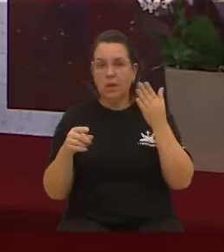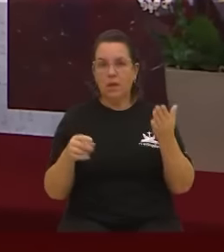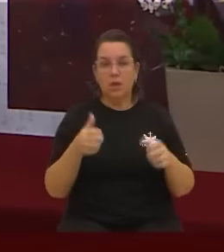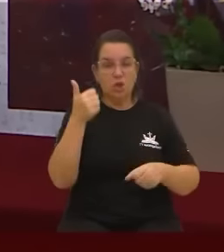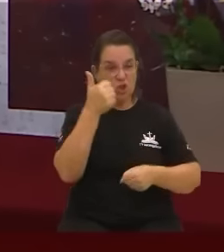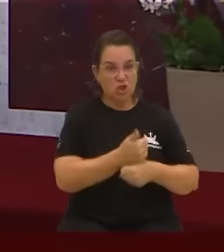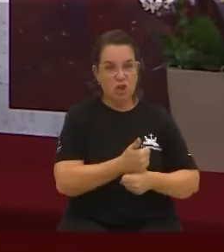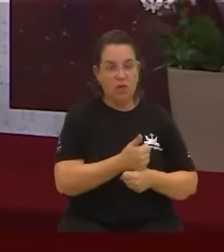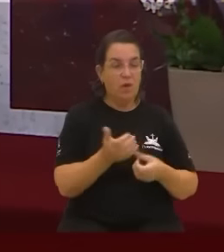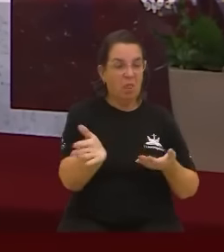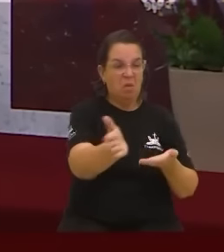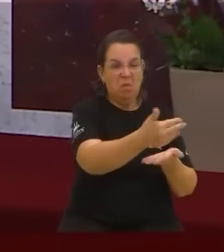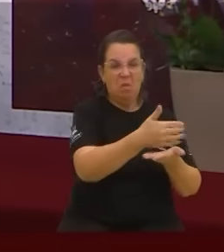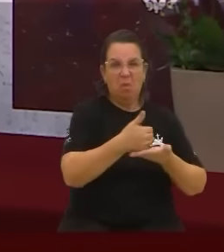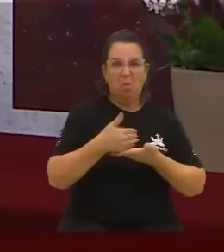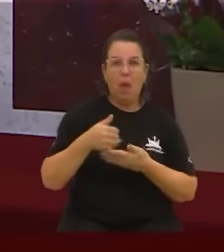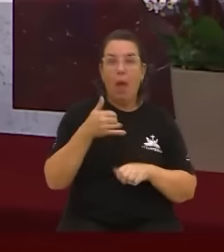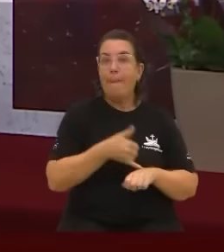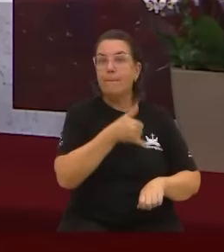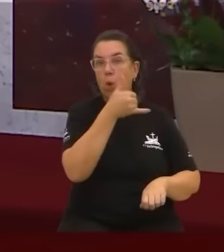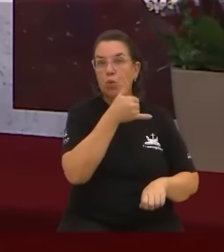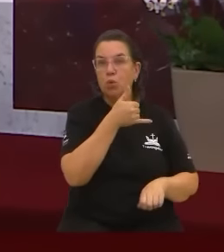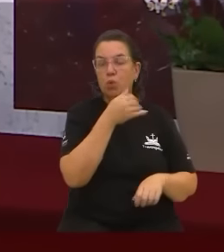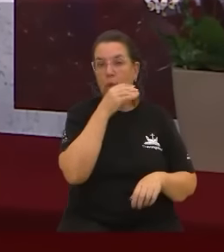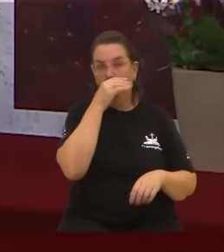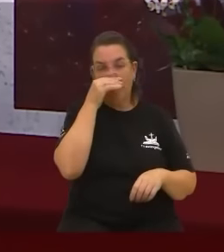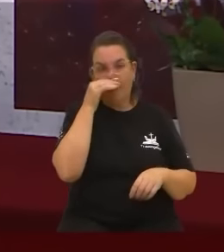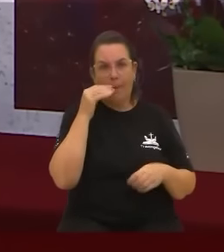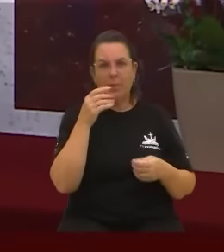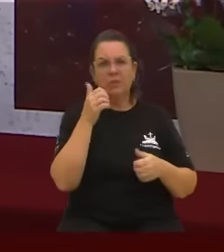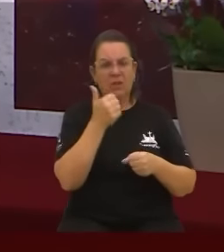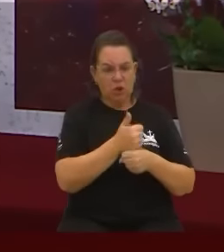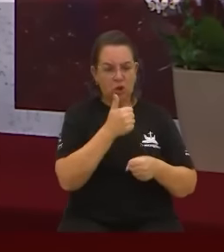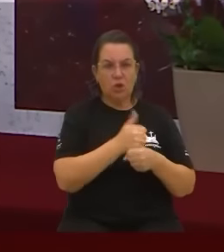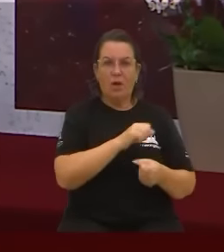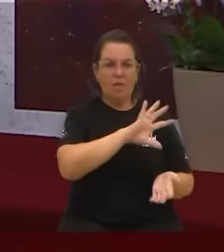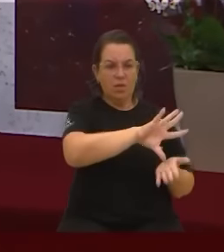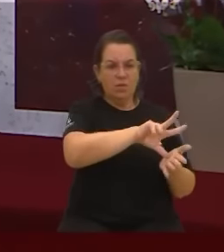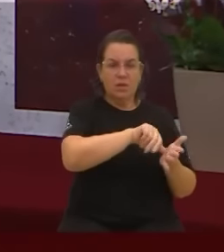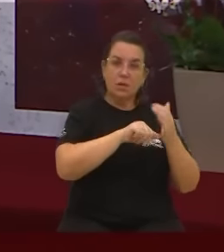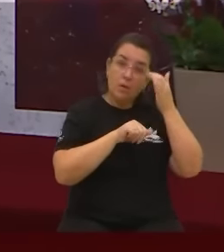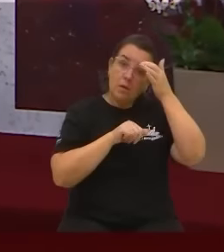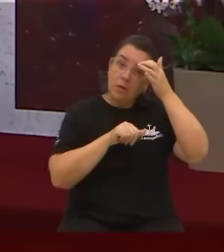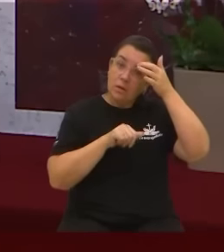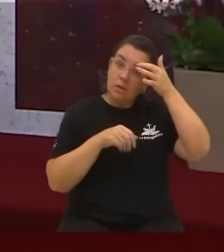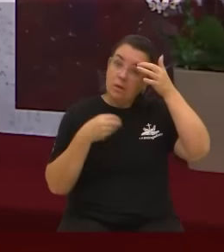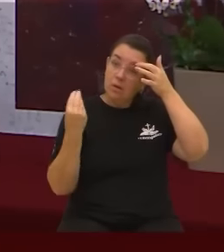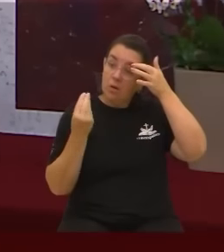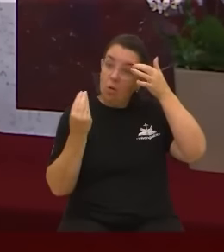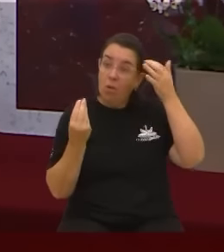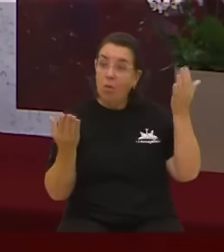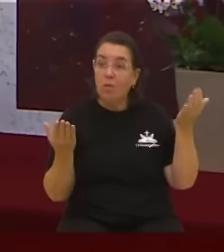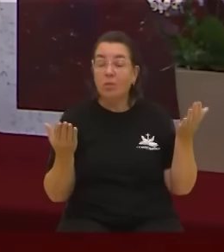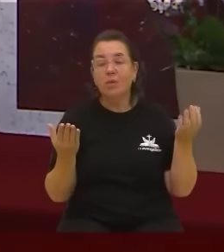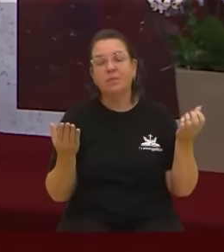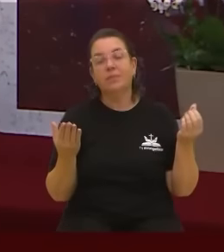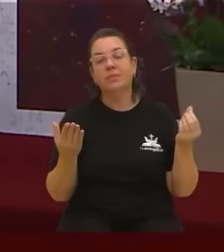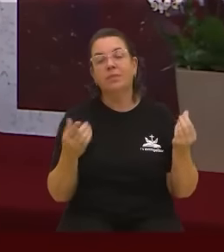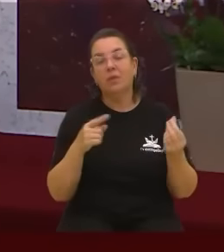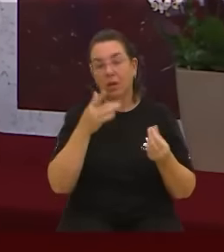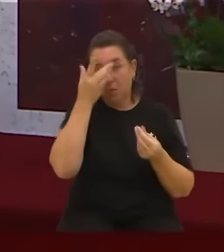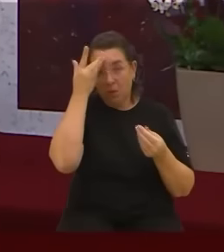chefe dos cobradores de impostos, chefe dos ladrões. Isso, os cobradores